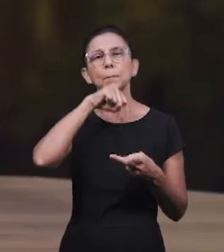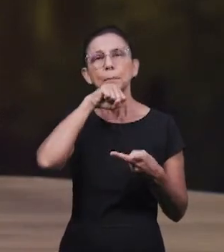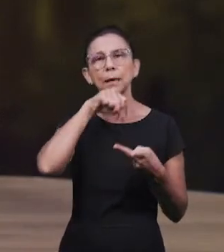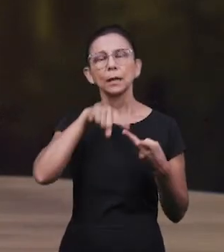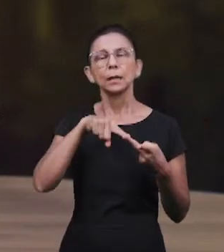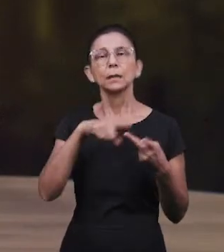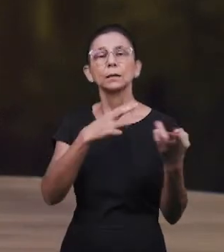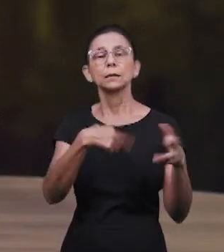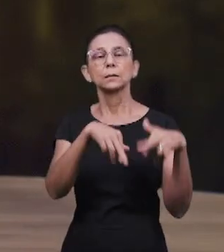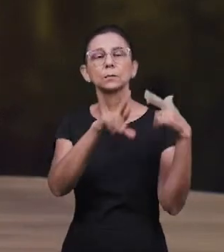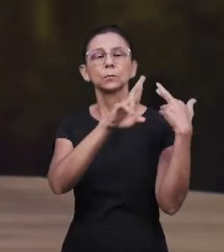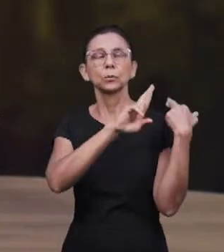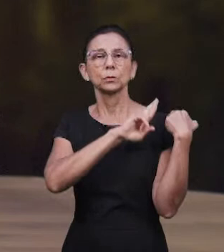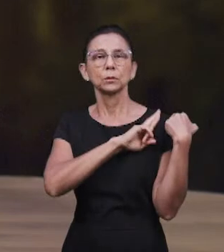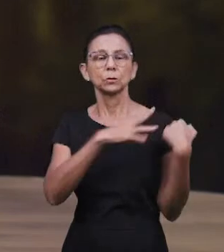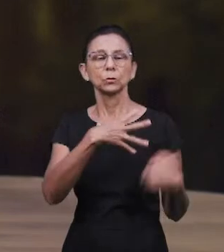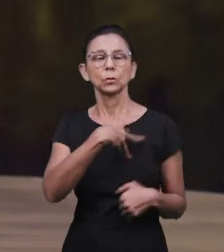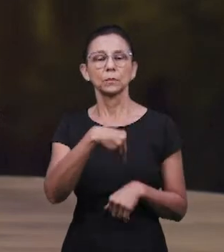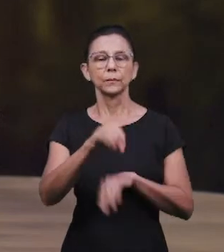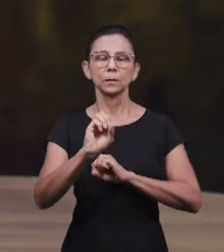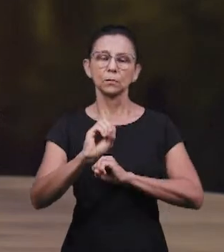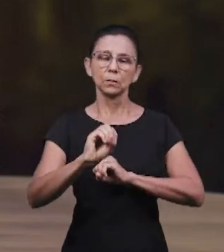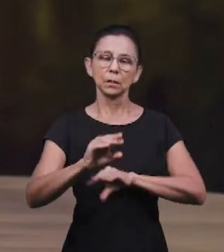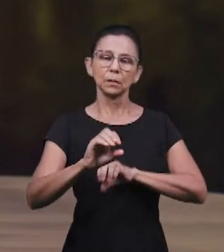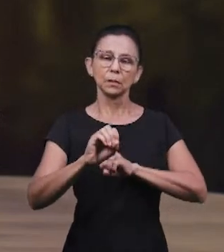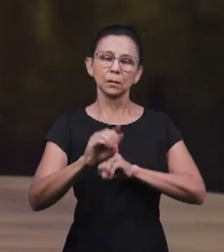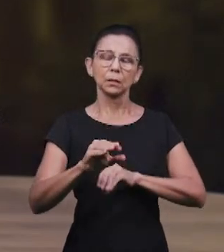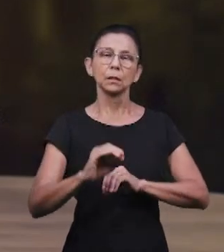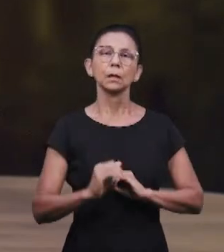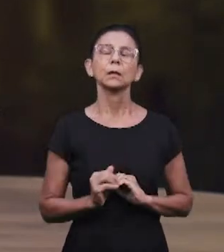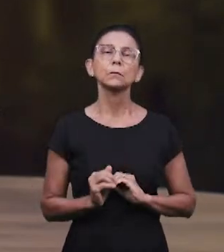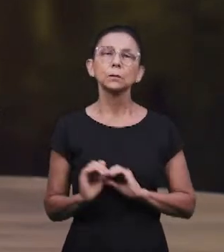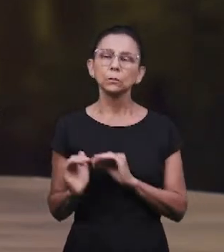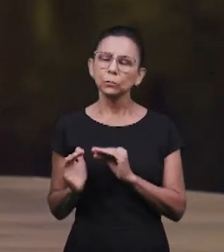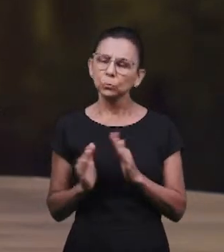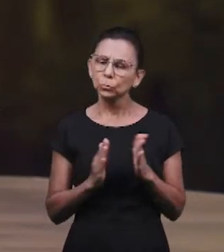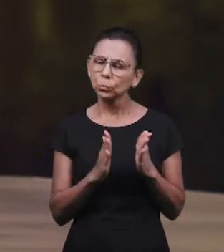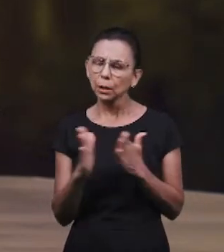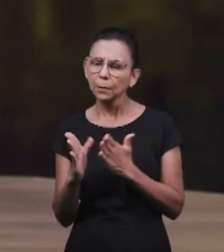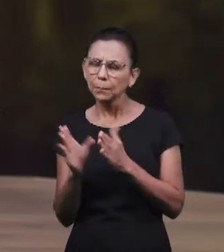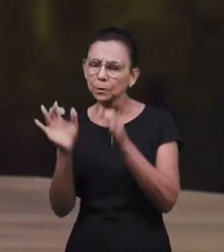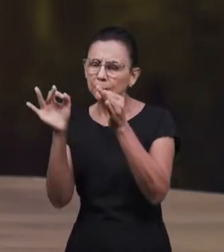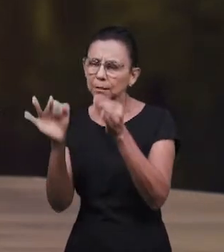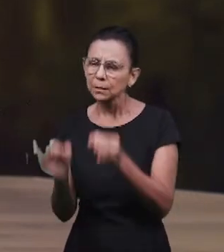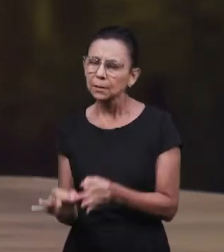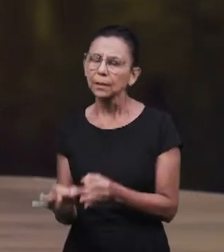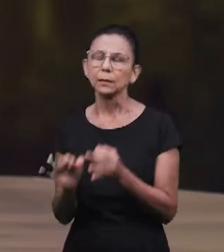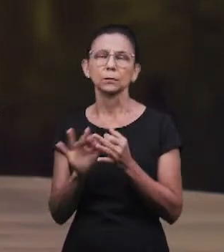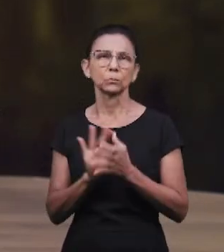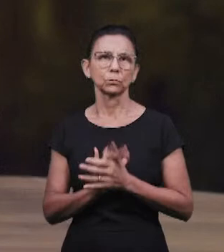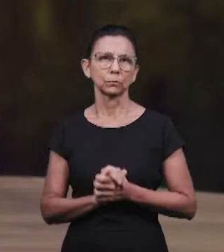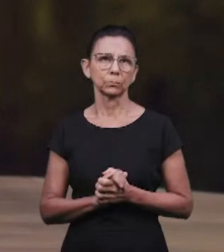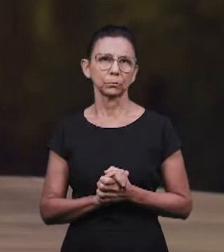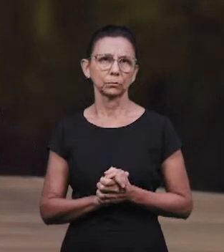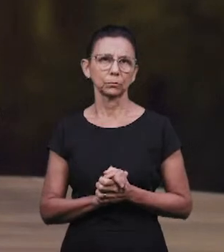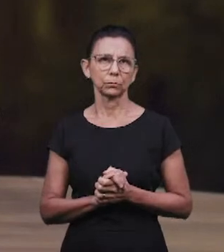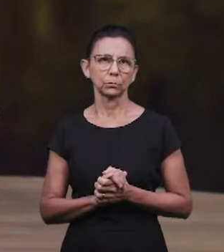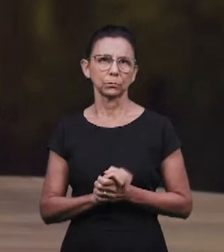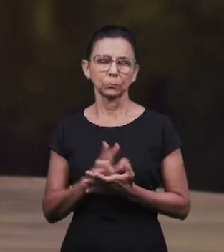a responsabilidade de educar os filhos no caminho em que devem